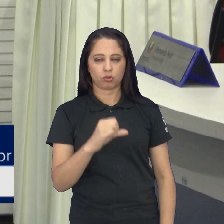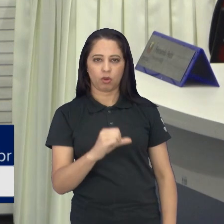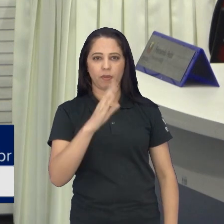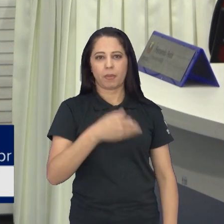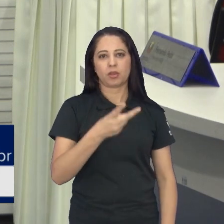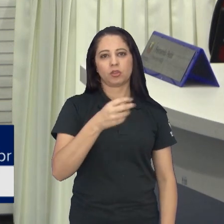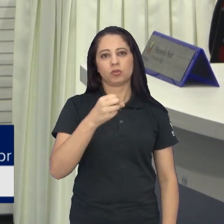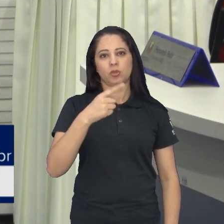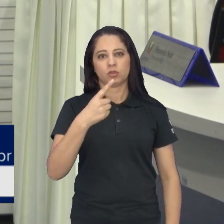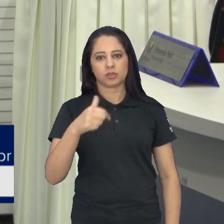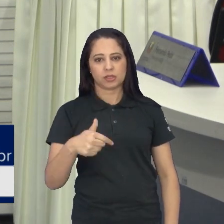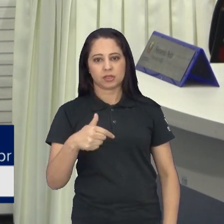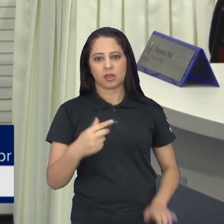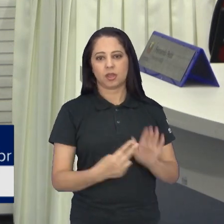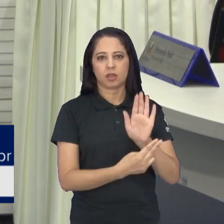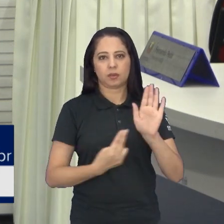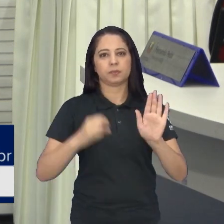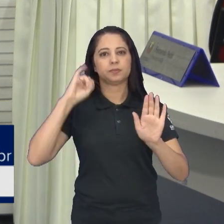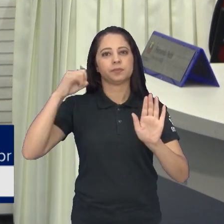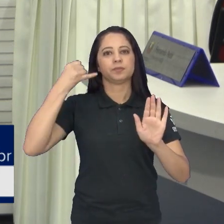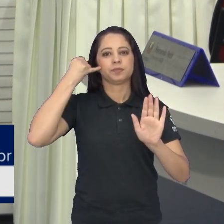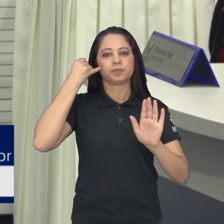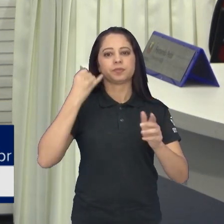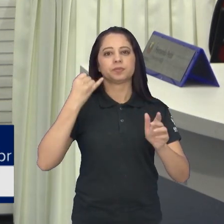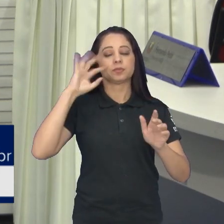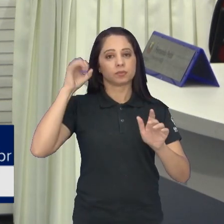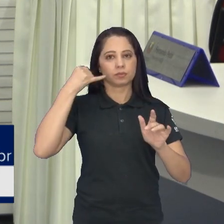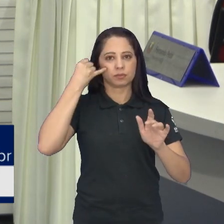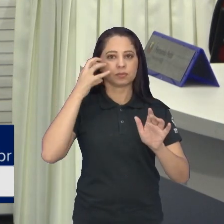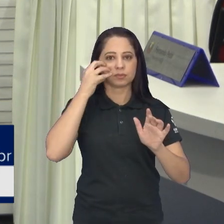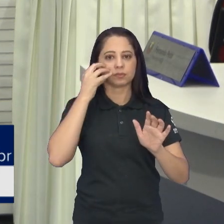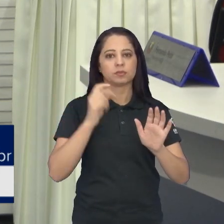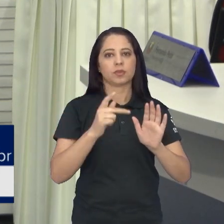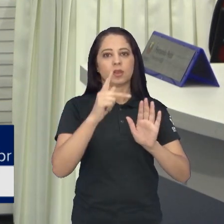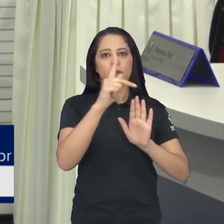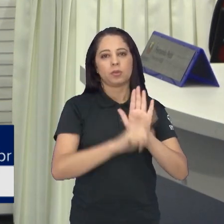15689/2017, da vereadora Juliana Fraga. Processo